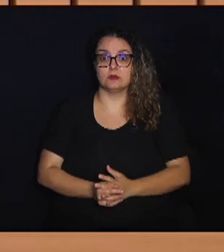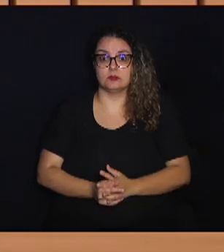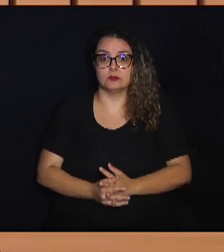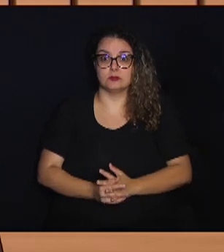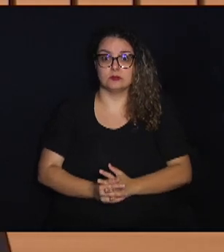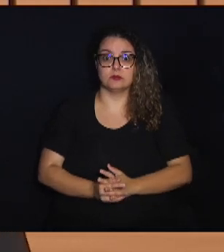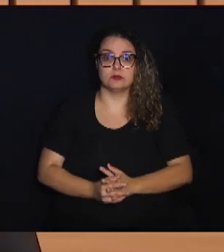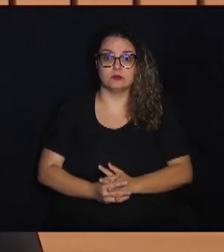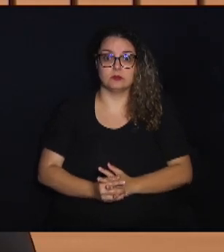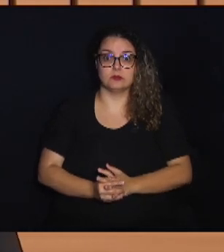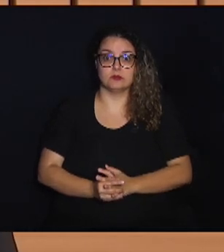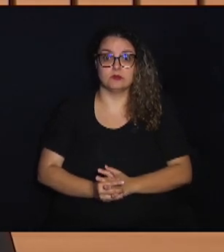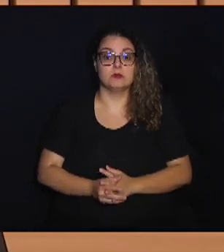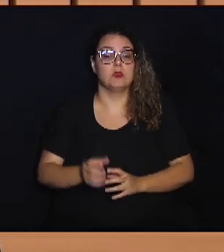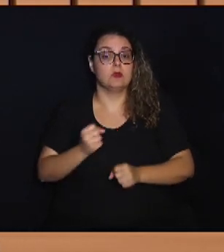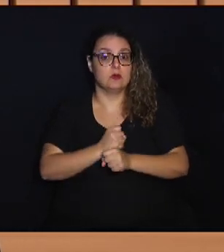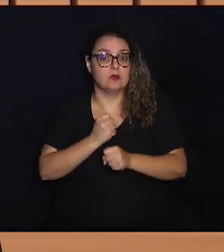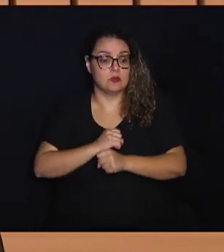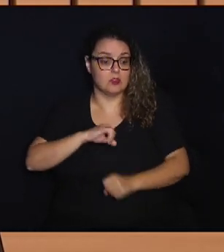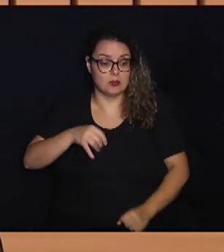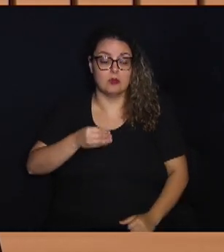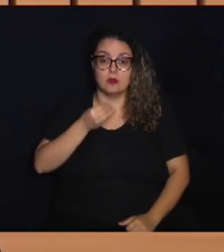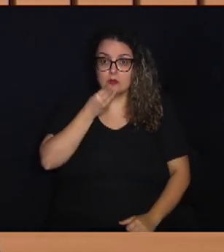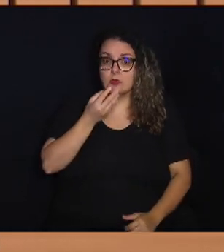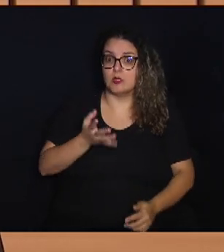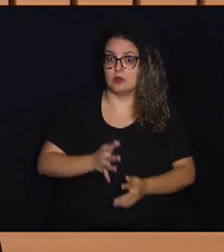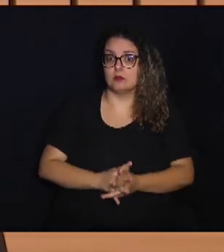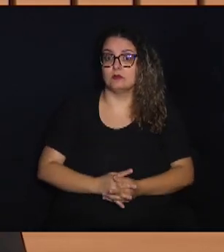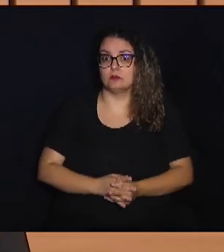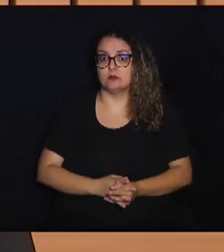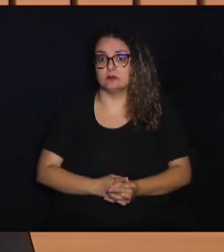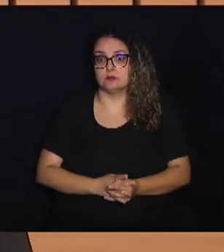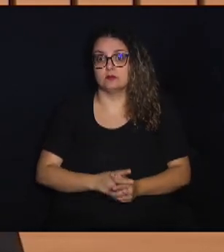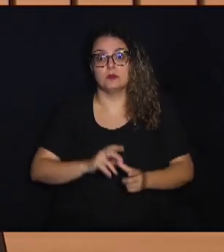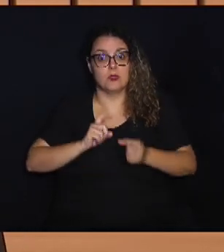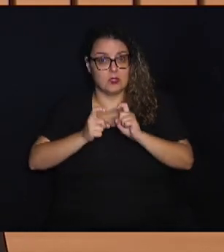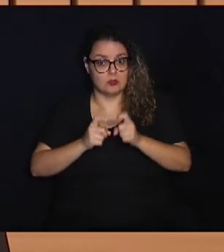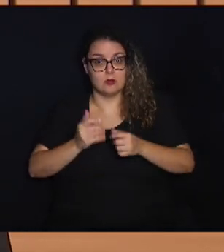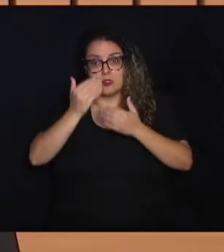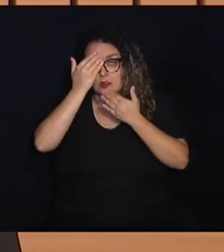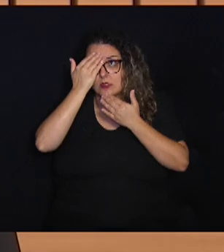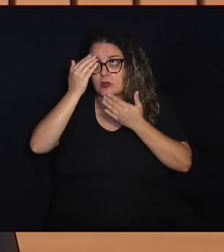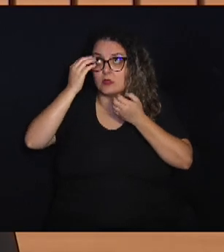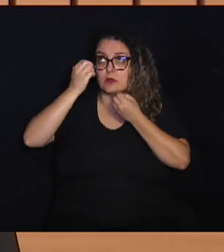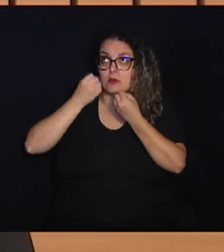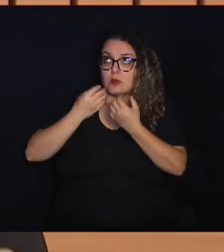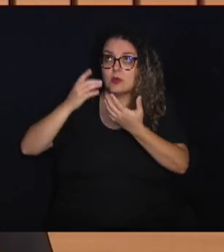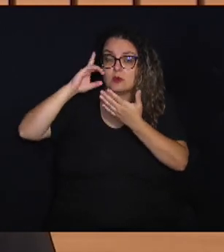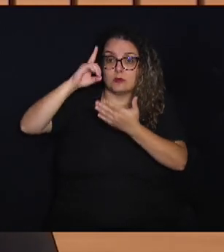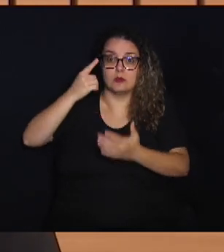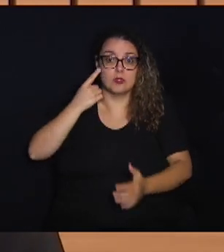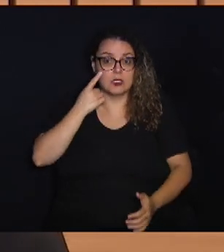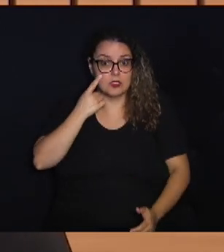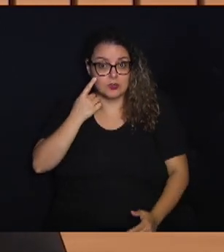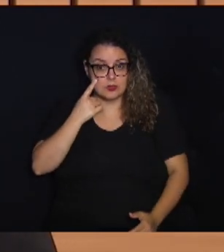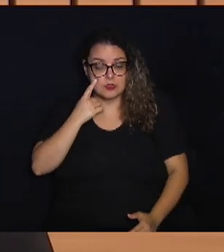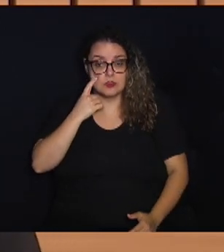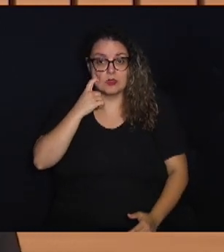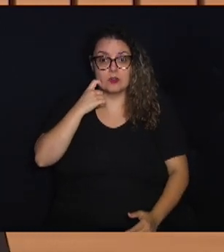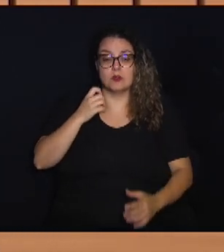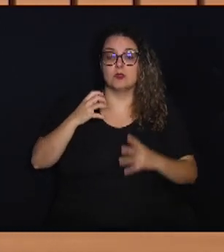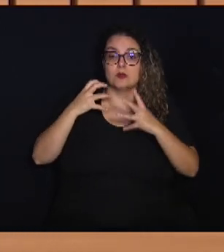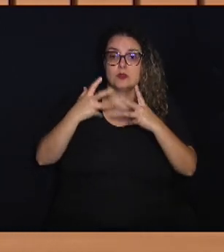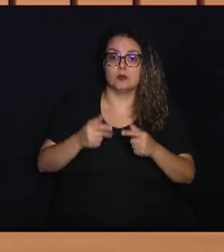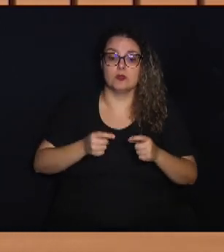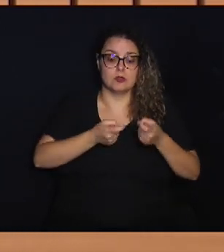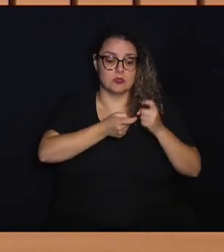ano muito aproveitoso na reunião e graças a bom Deus, você veja bem, toda